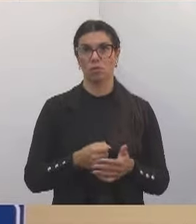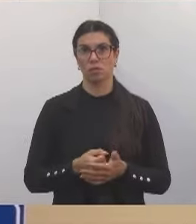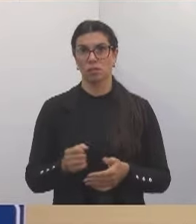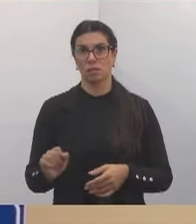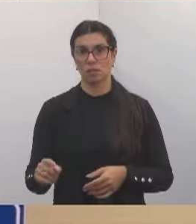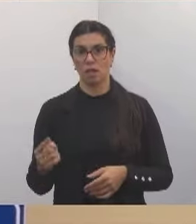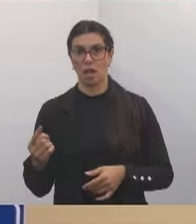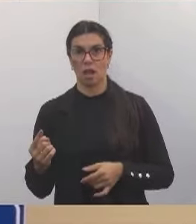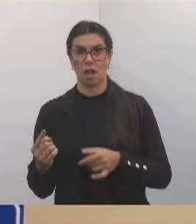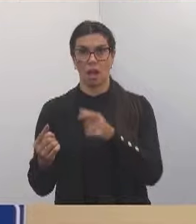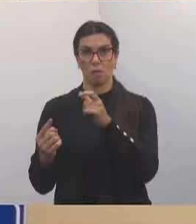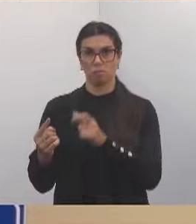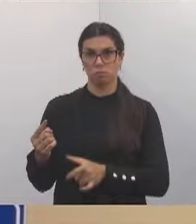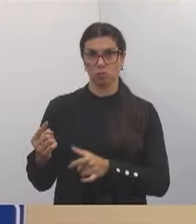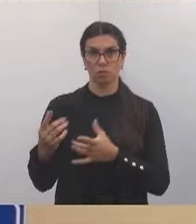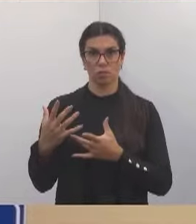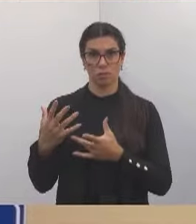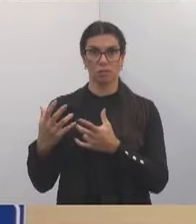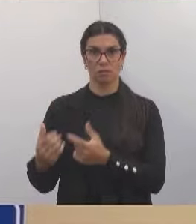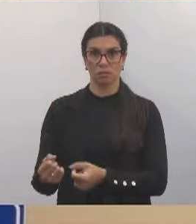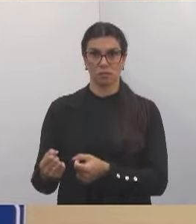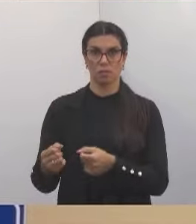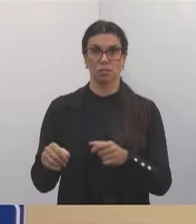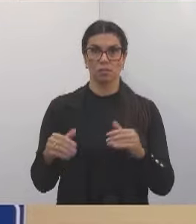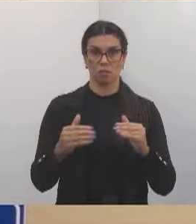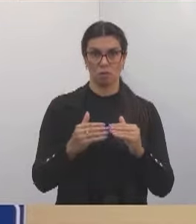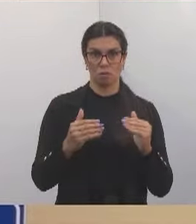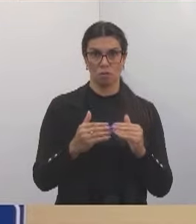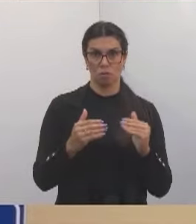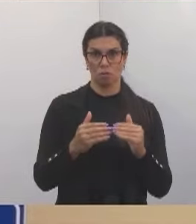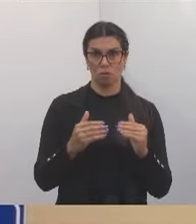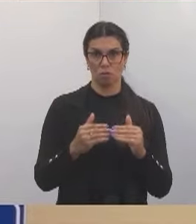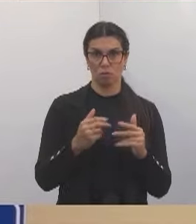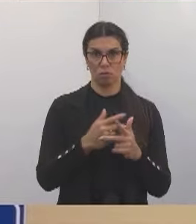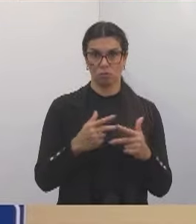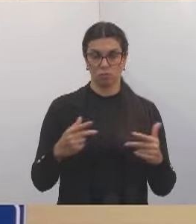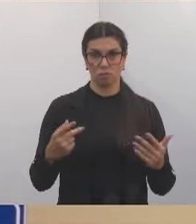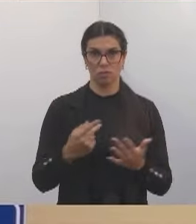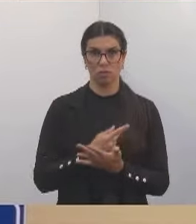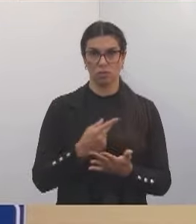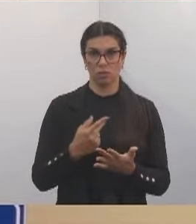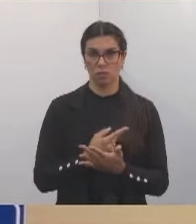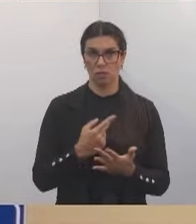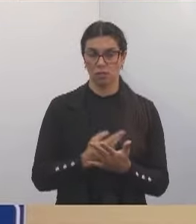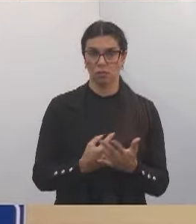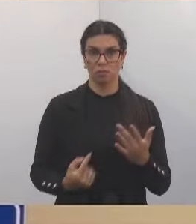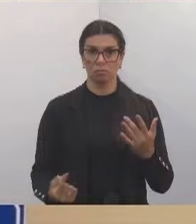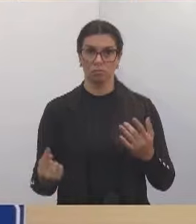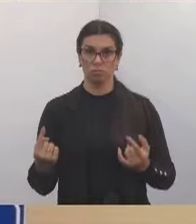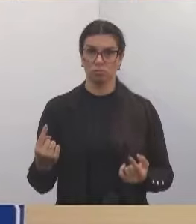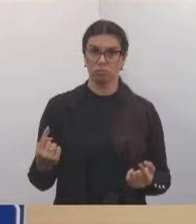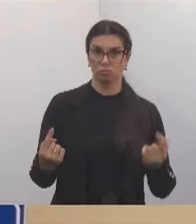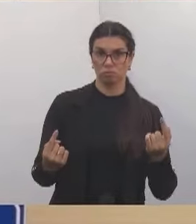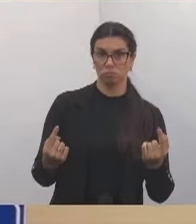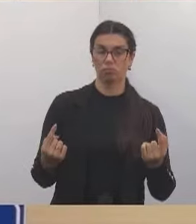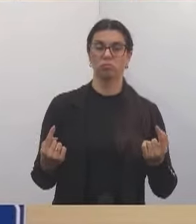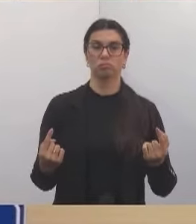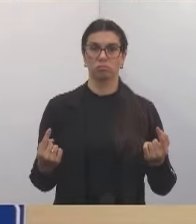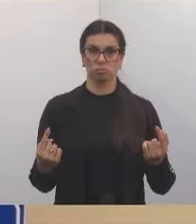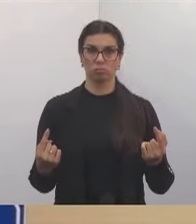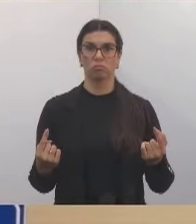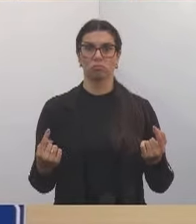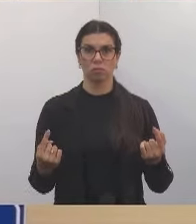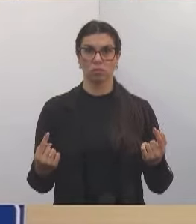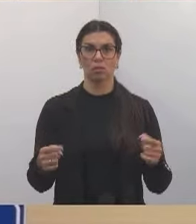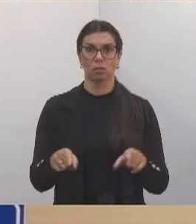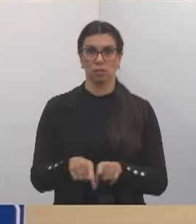aceita pagar a propina, porque isso não tem esse é o nome, para o vereador, ele deveria ser